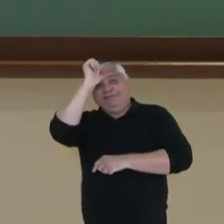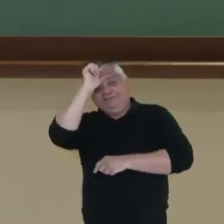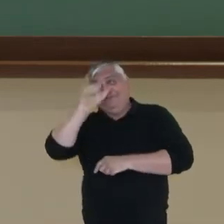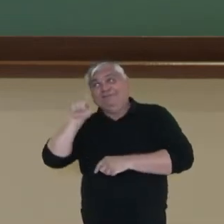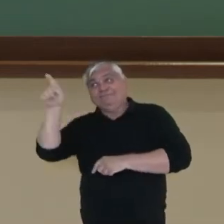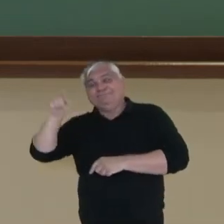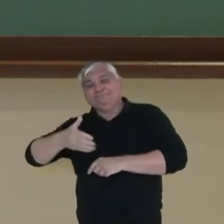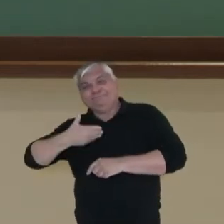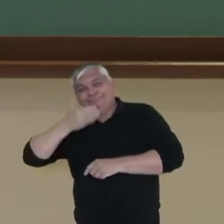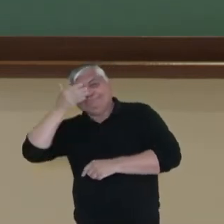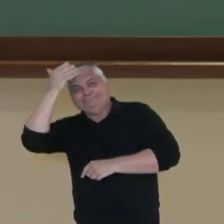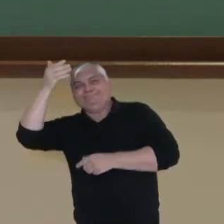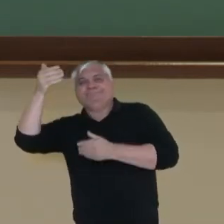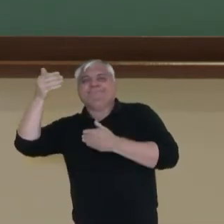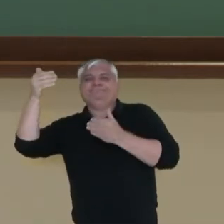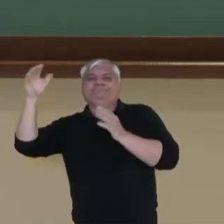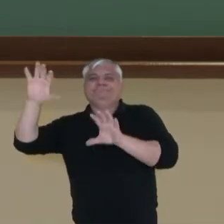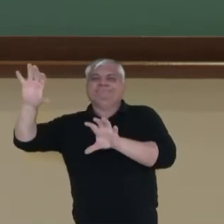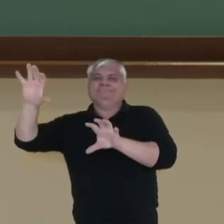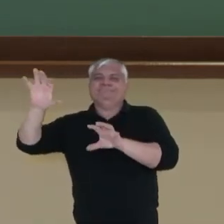paquistanês.